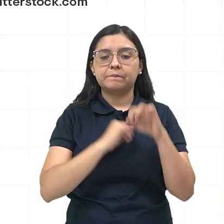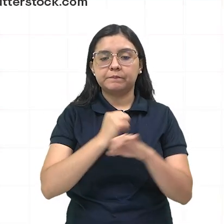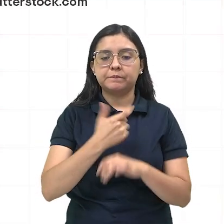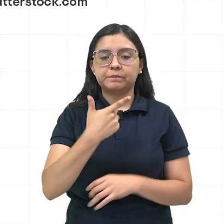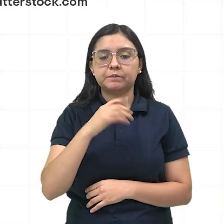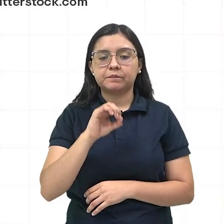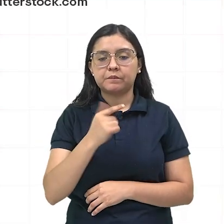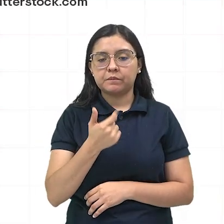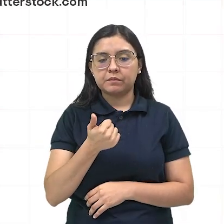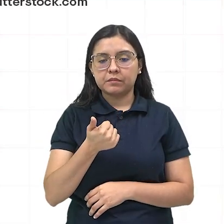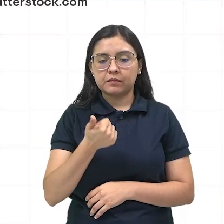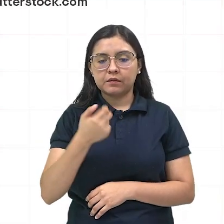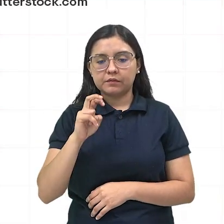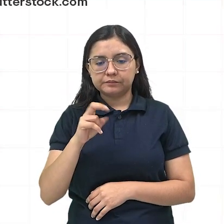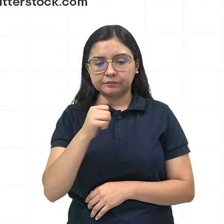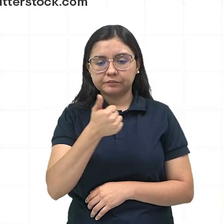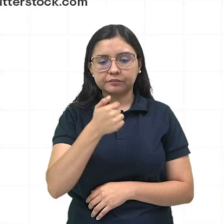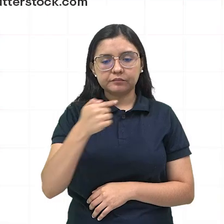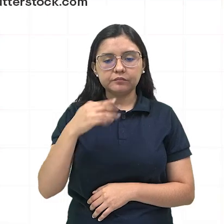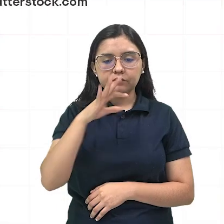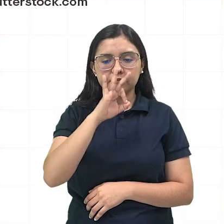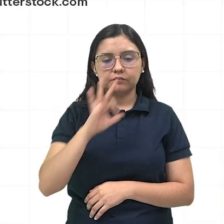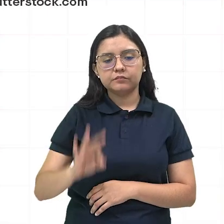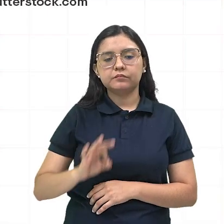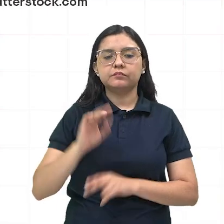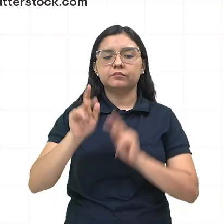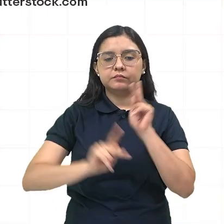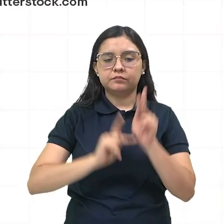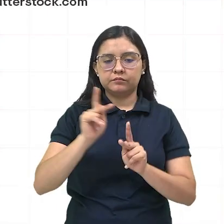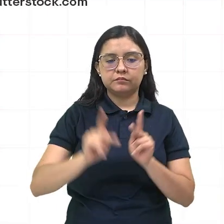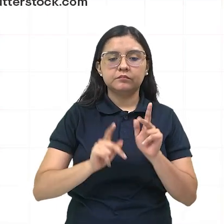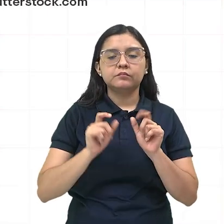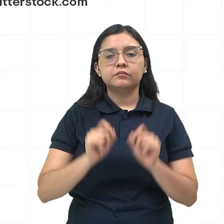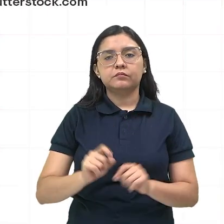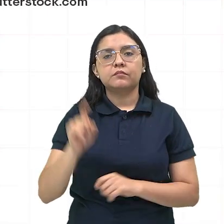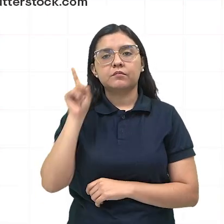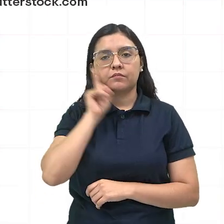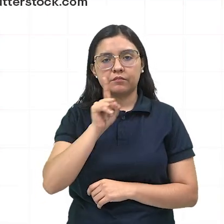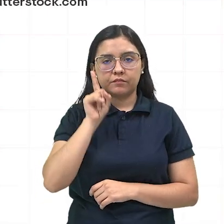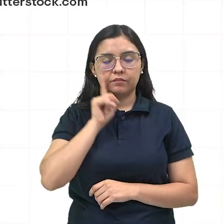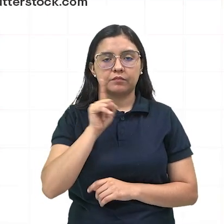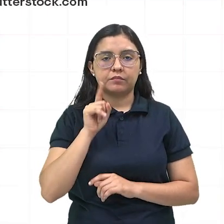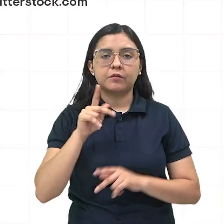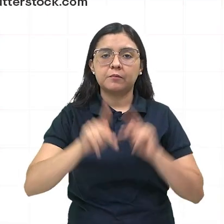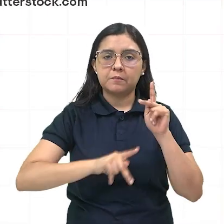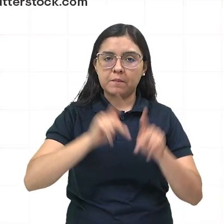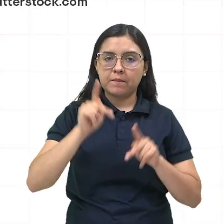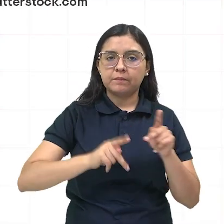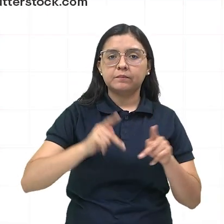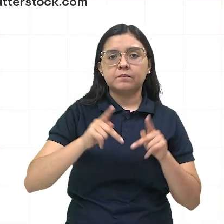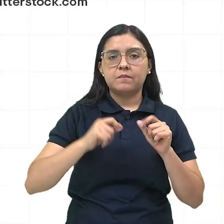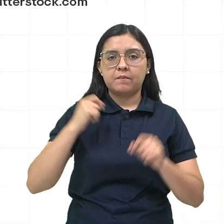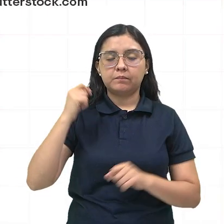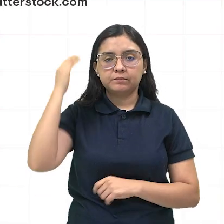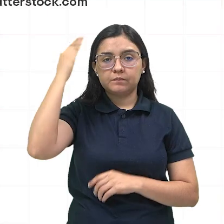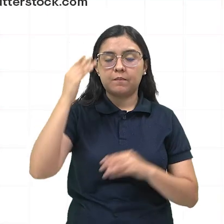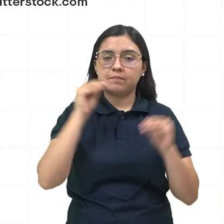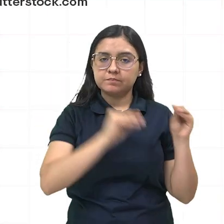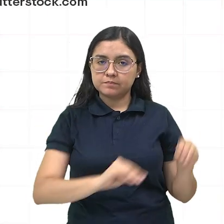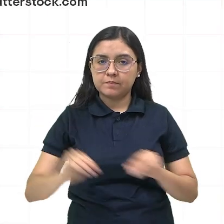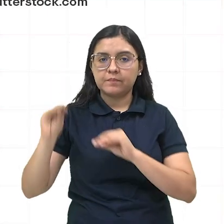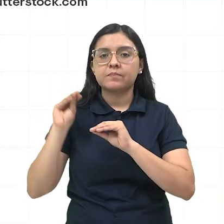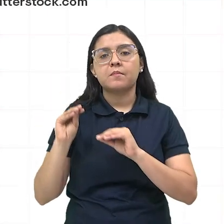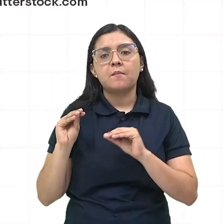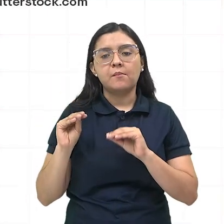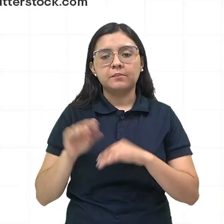2015, 17% da população dos Estados Unidos já era latina, já era vindo de países da América Latina. Essa imagem,